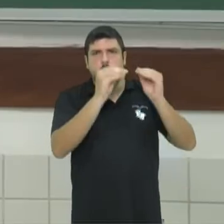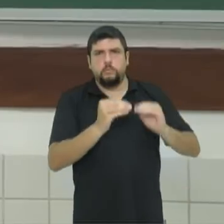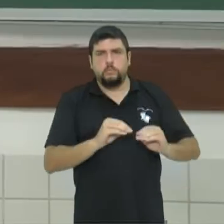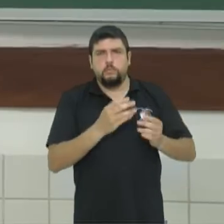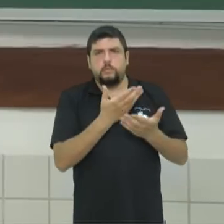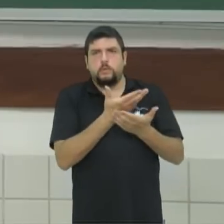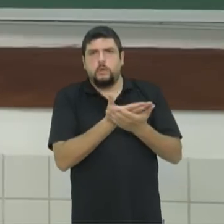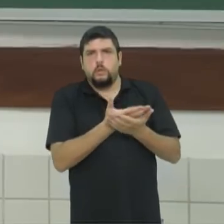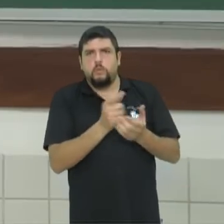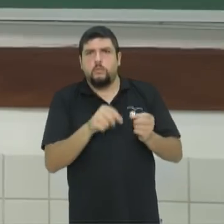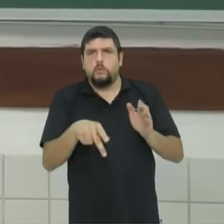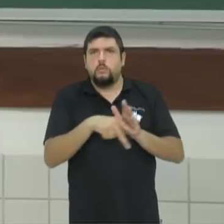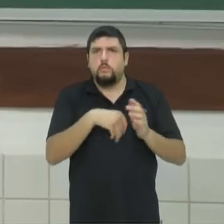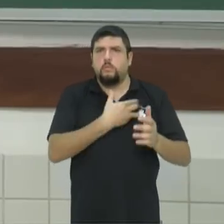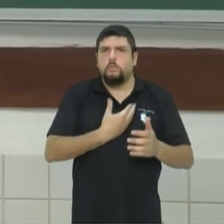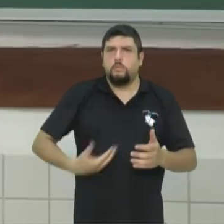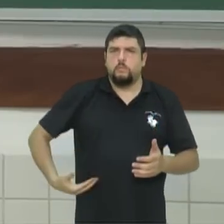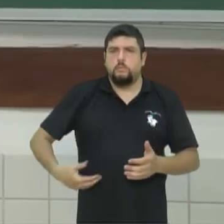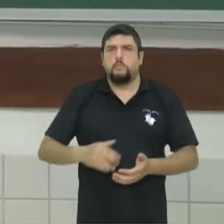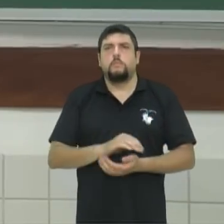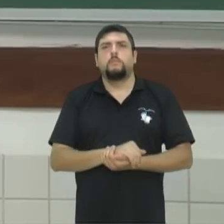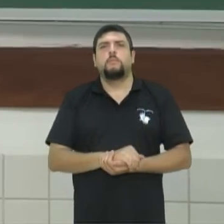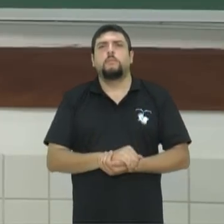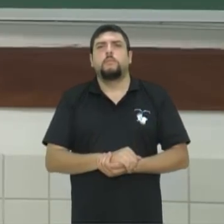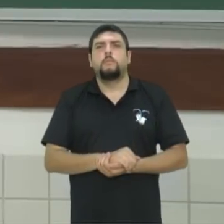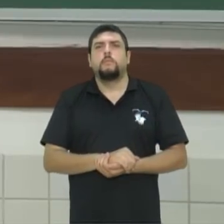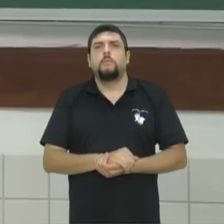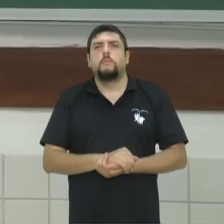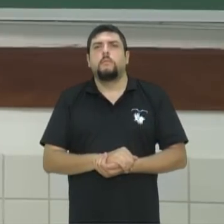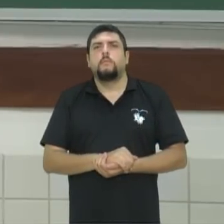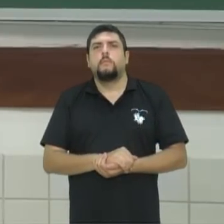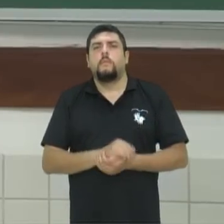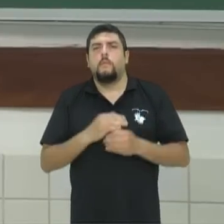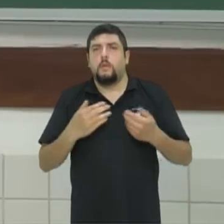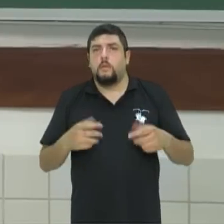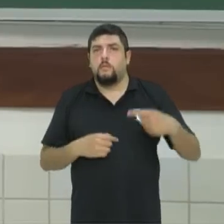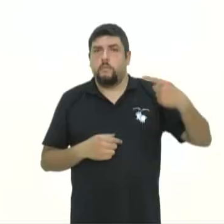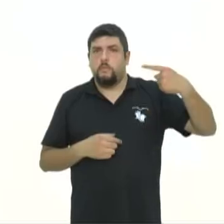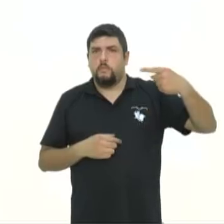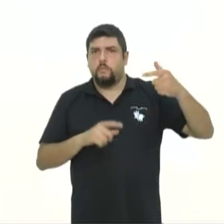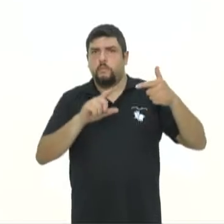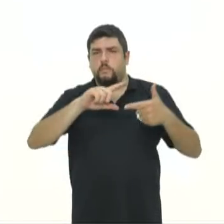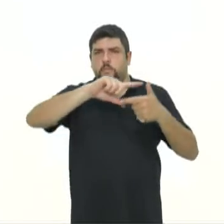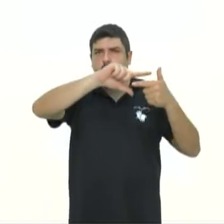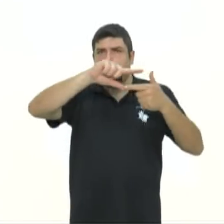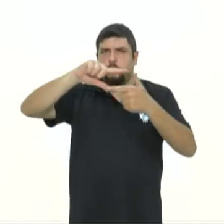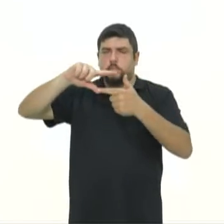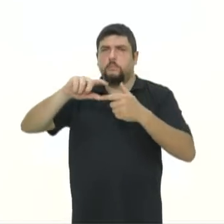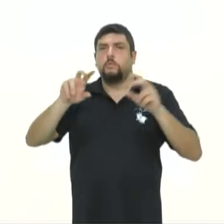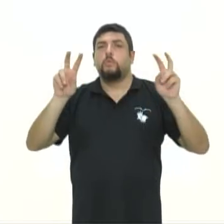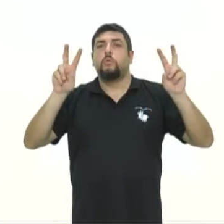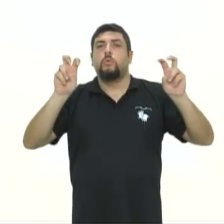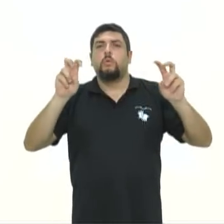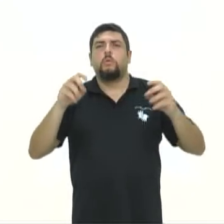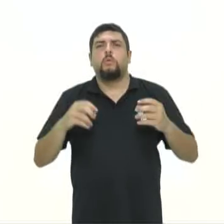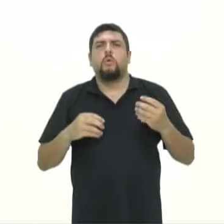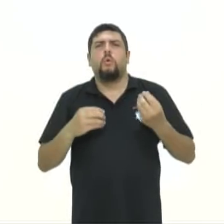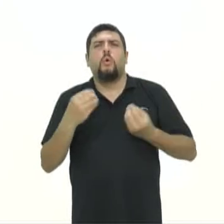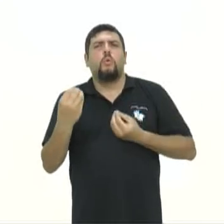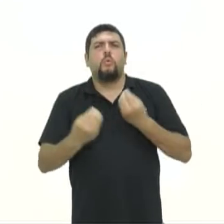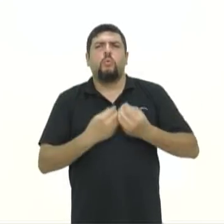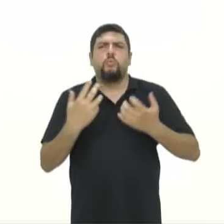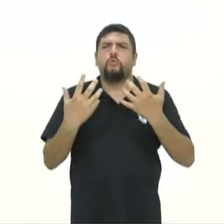para a rede pública, certo? Então, aqui vocês têm no primeiro quadrinho o título, como funciona o Black